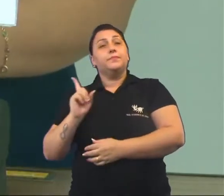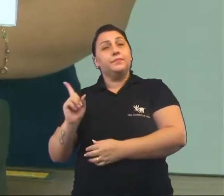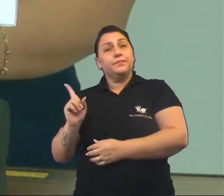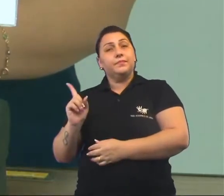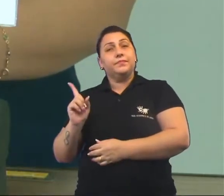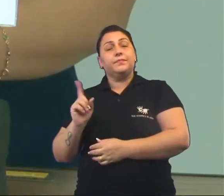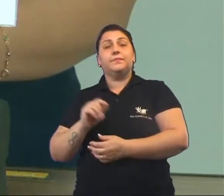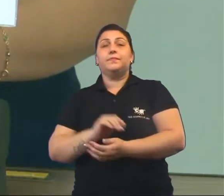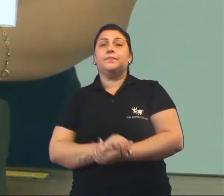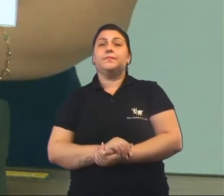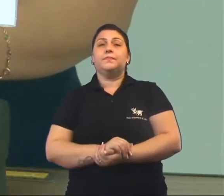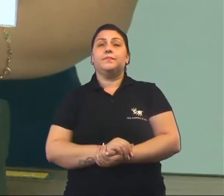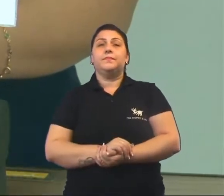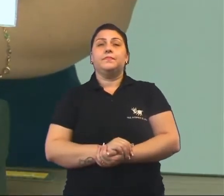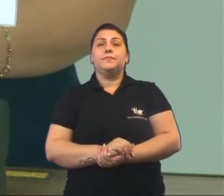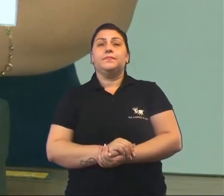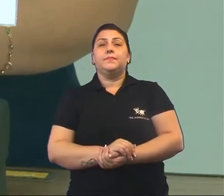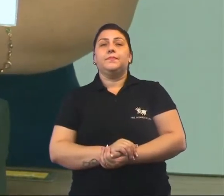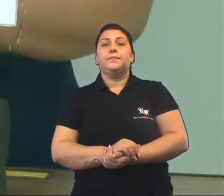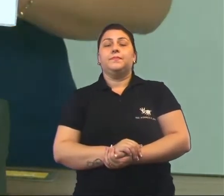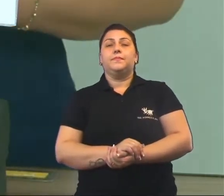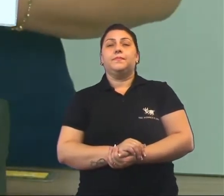aqui?